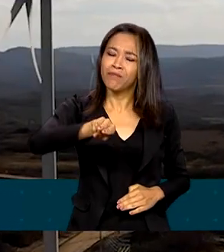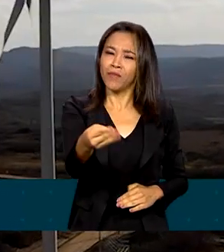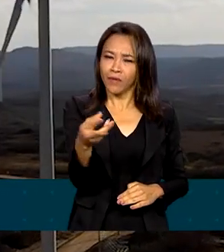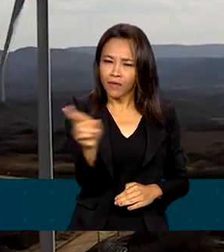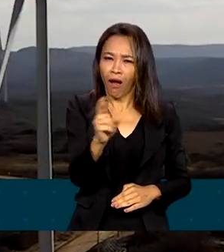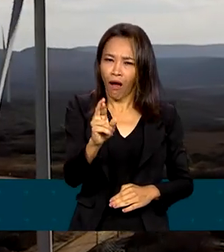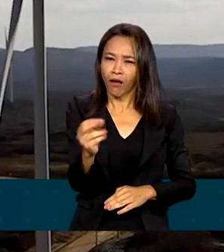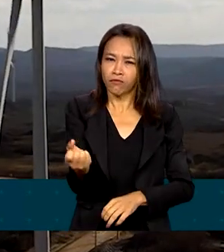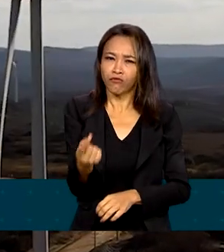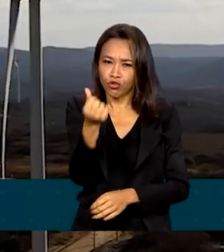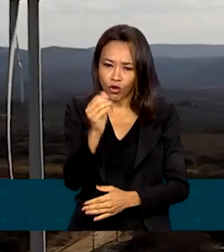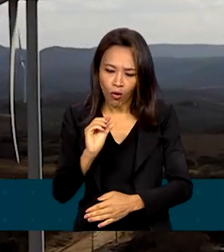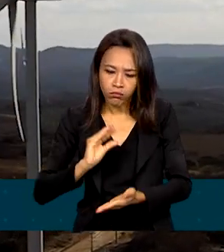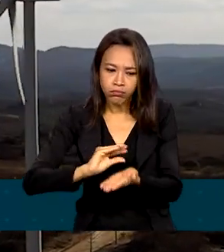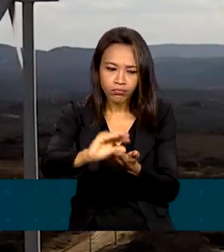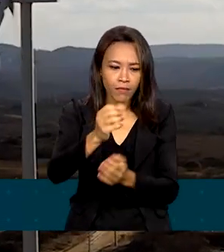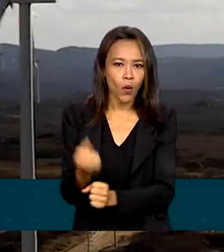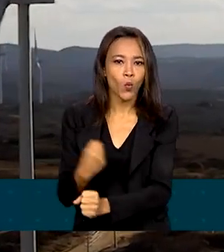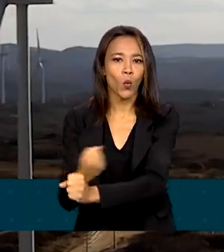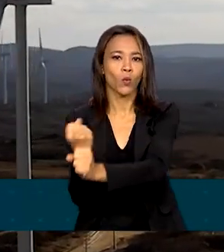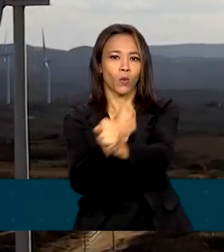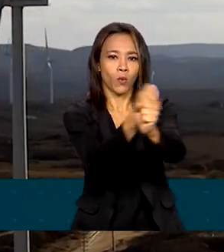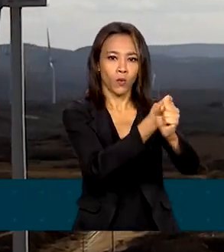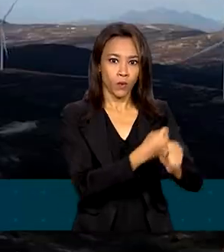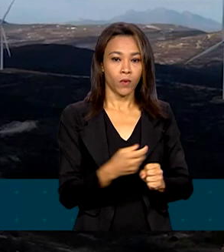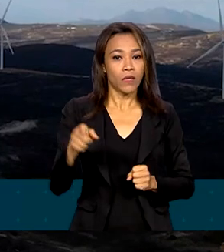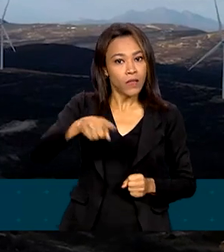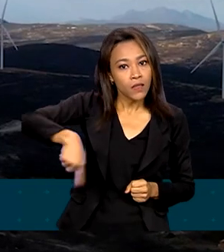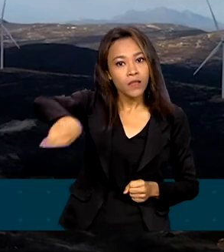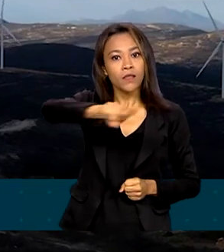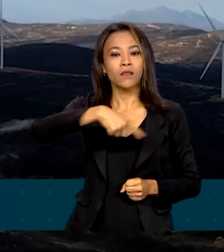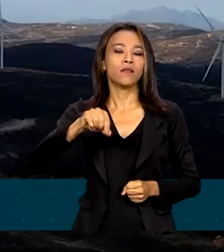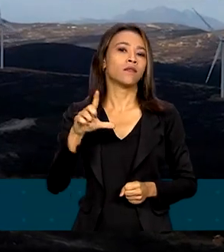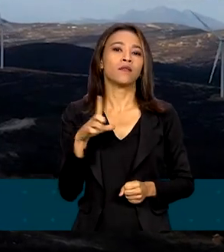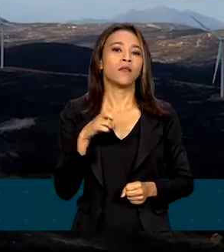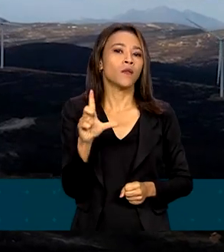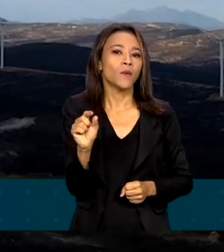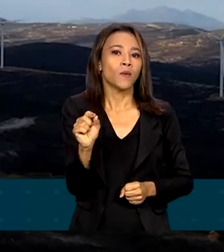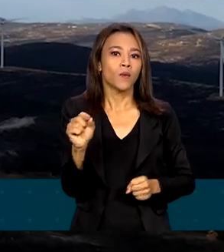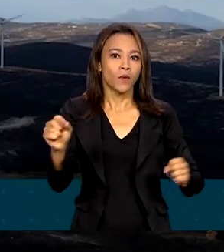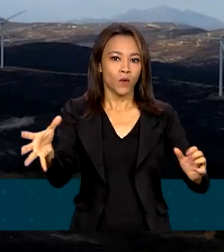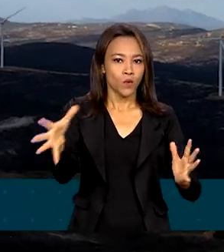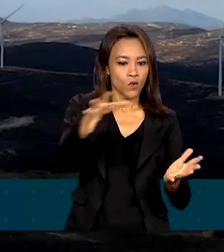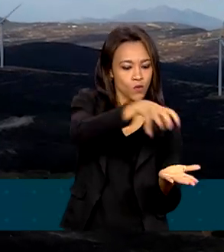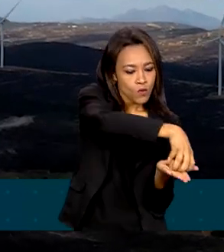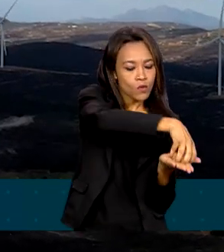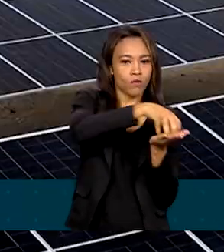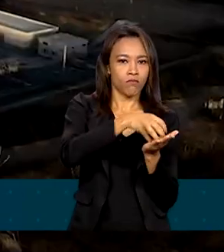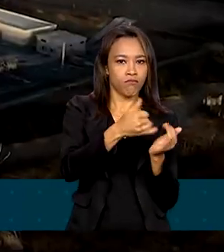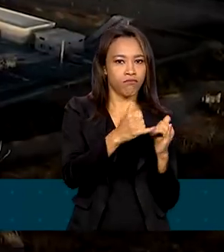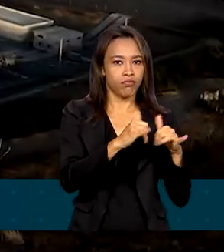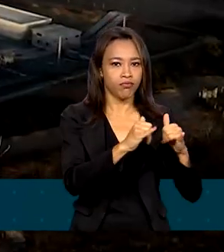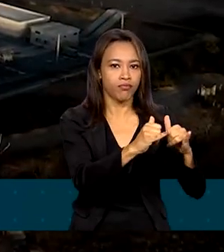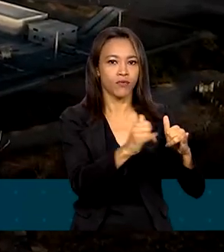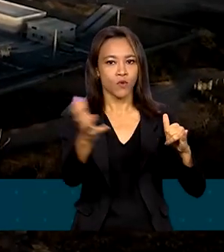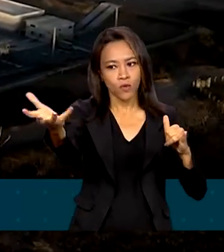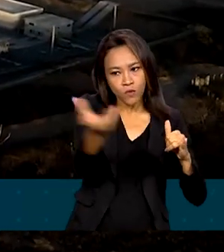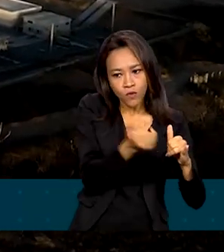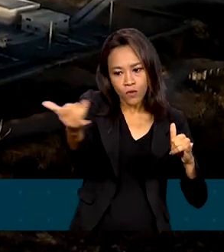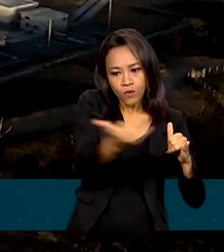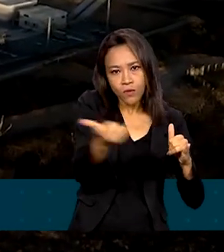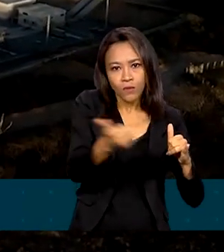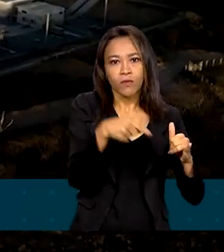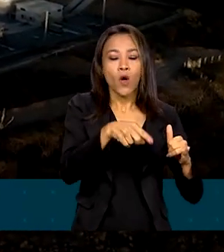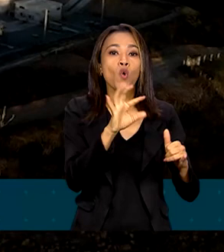ele é interligado, conectado ao Sistema Nacional Interligado através da subestação de energia de Santa Luzia. Ele é capaz de